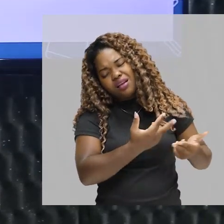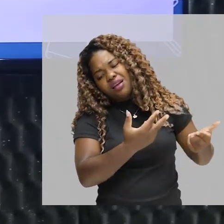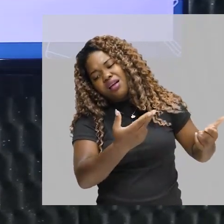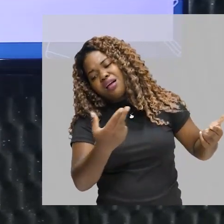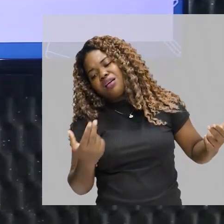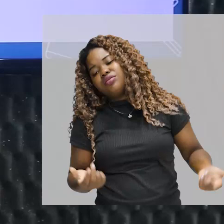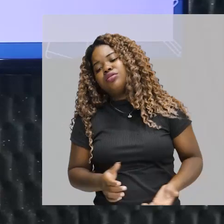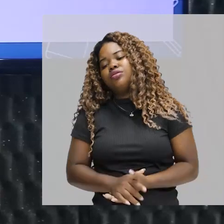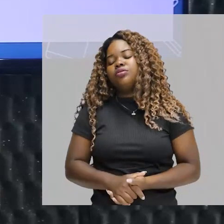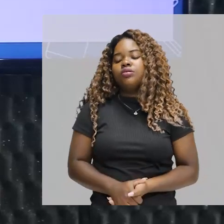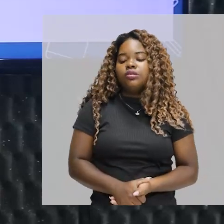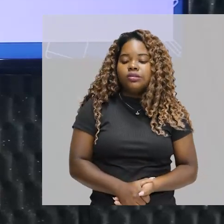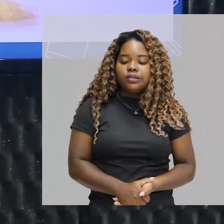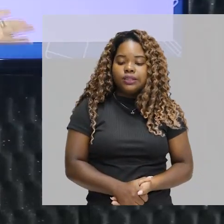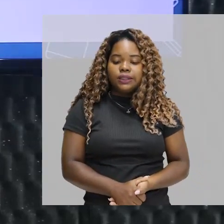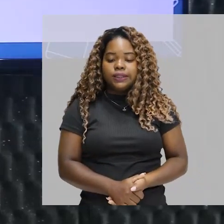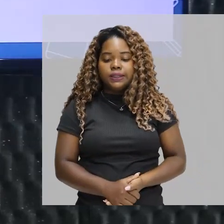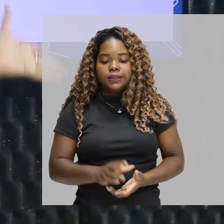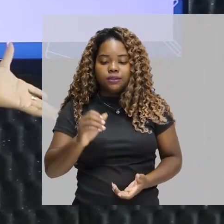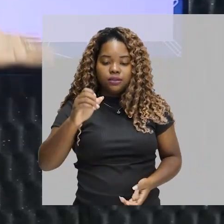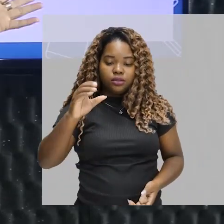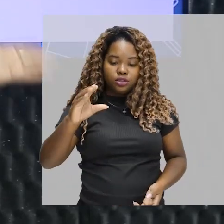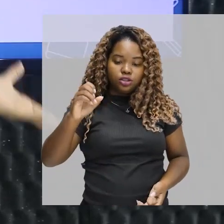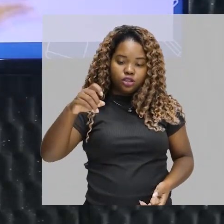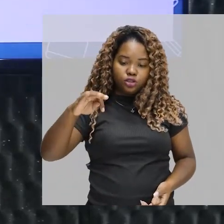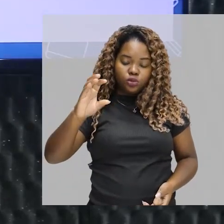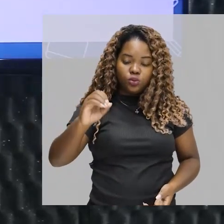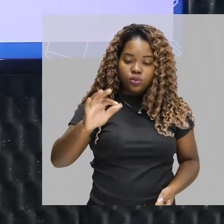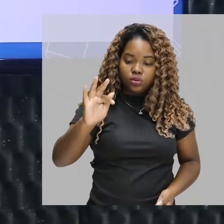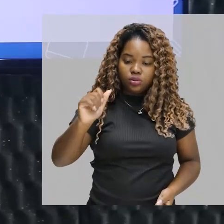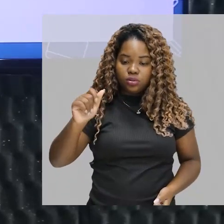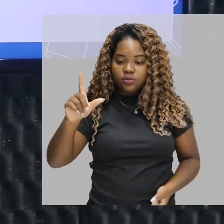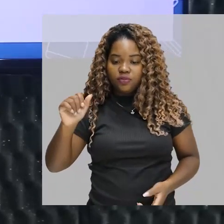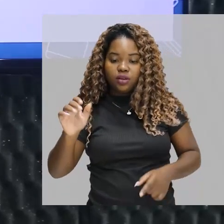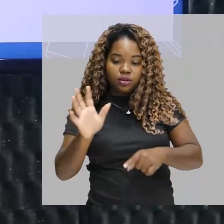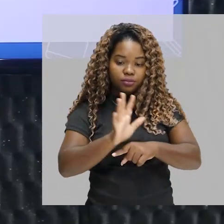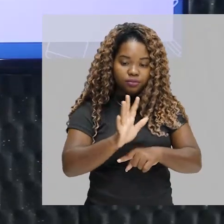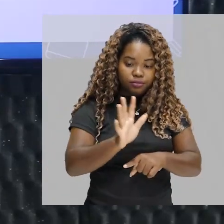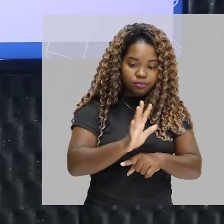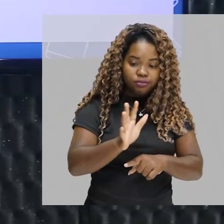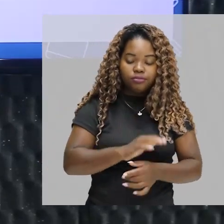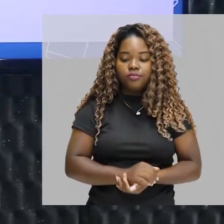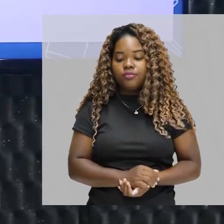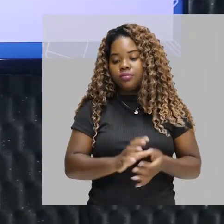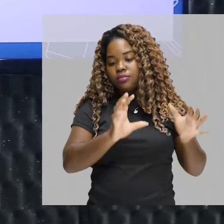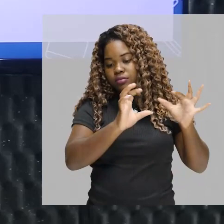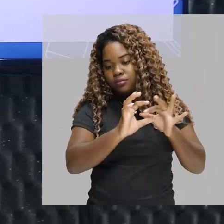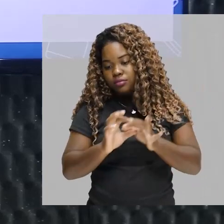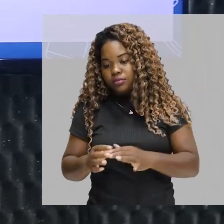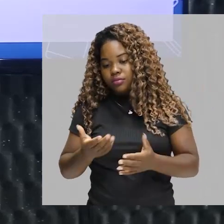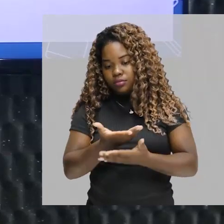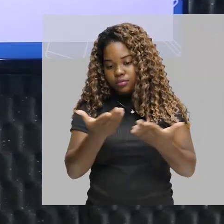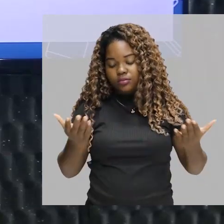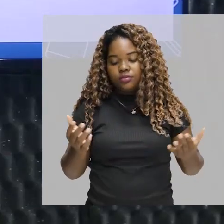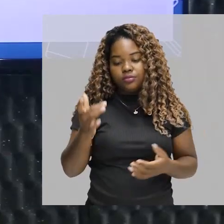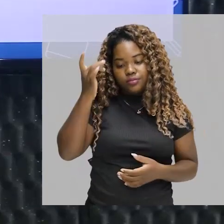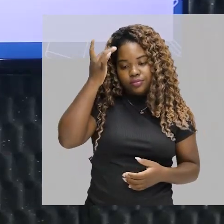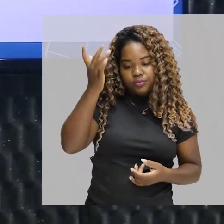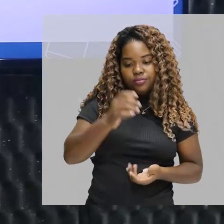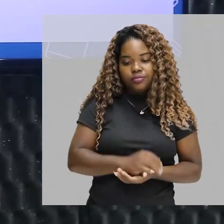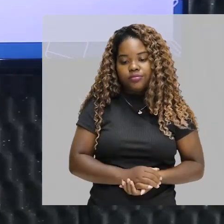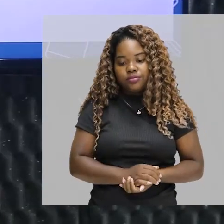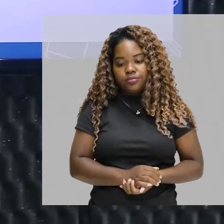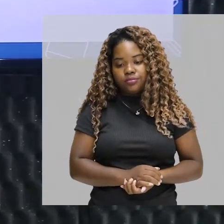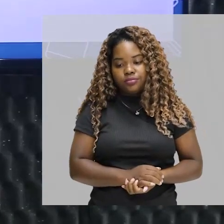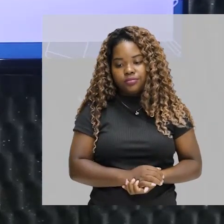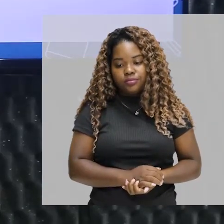de conto de fadas que já viraram filme. Então, para eu contextualizar com vocês agora, fica mais fácil eu citar